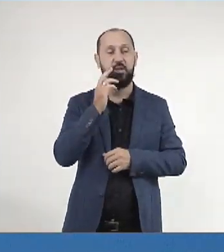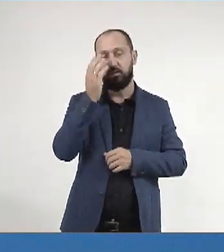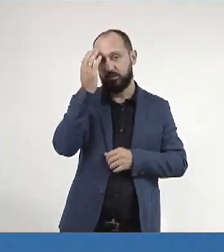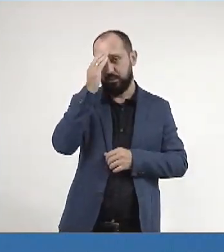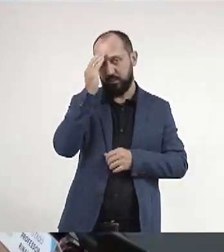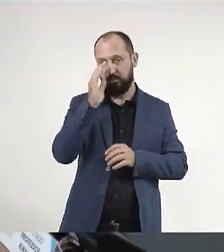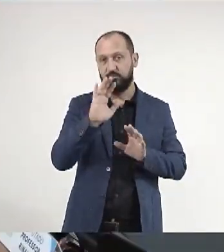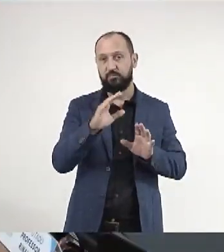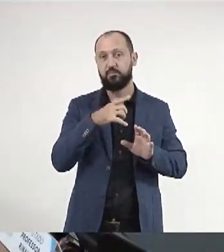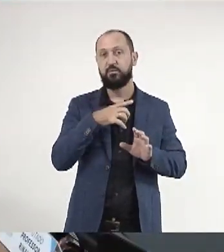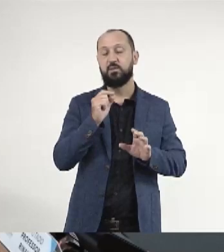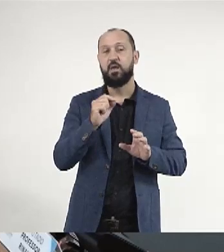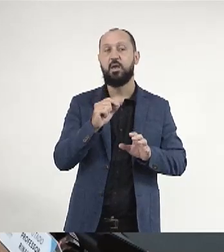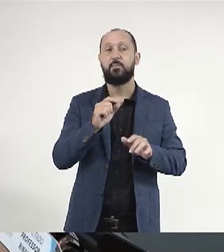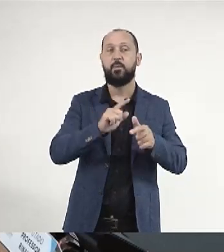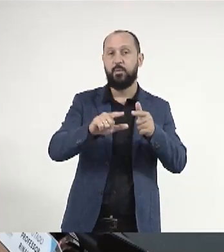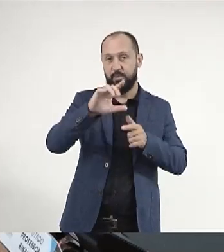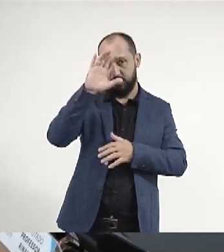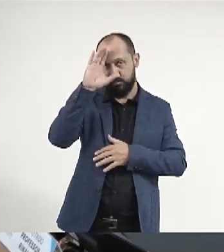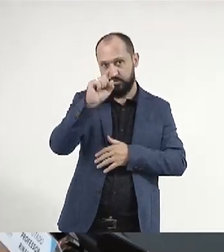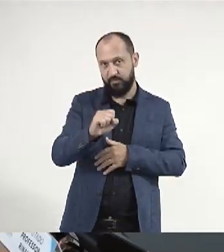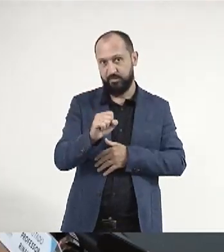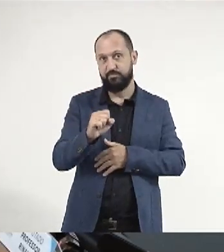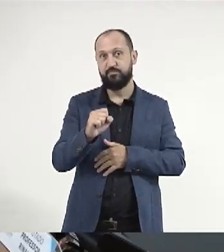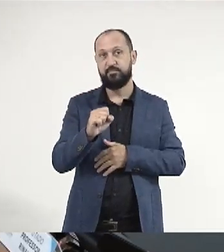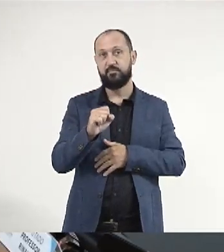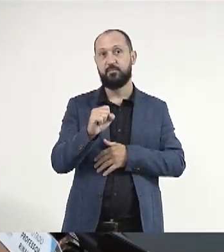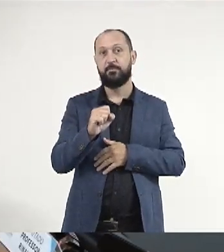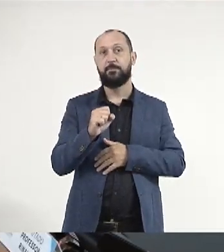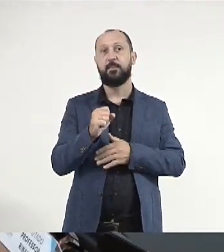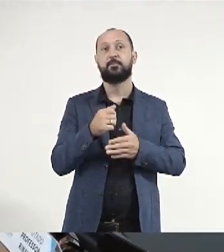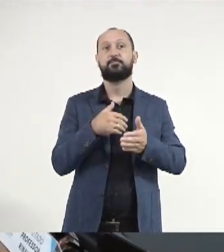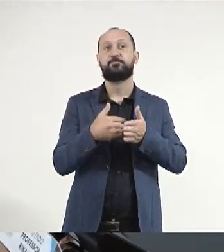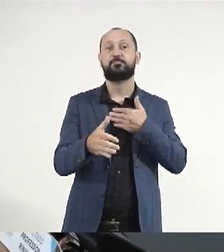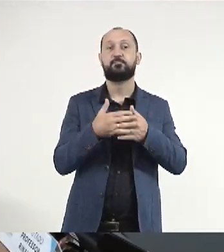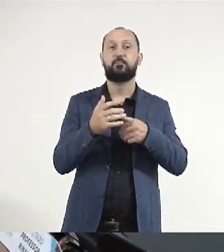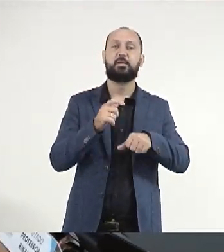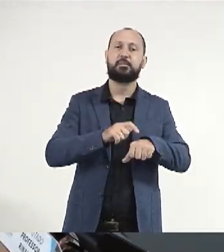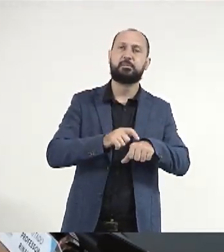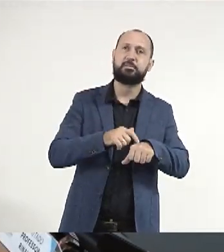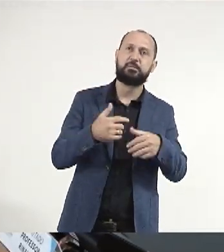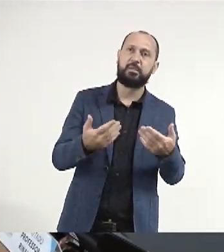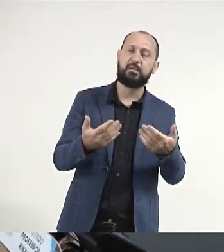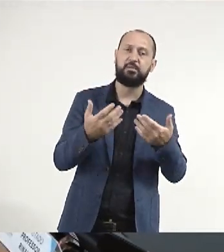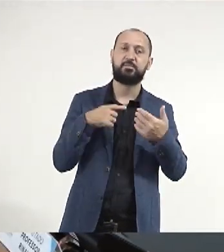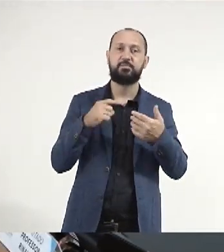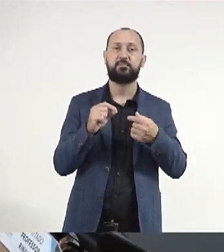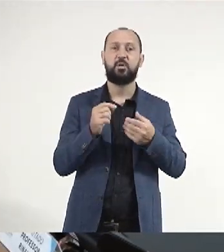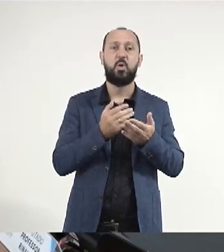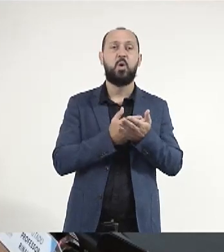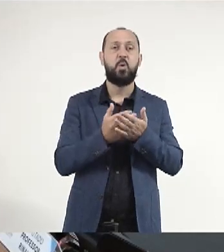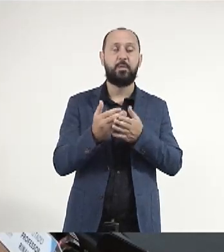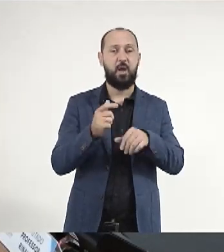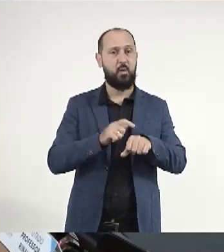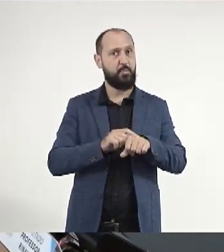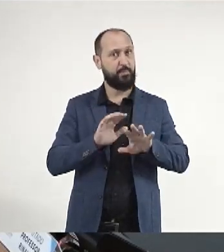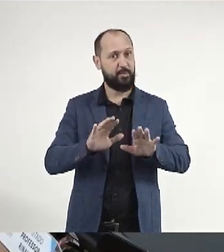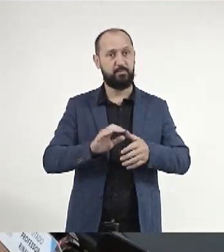isso, que é uma alternativa de solução, mesmo que temporária, tem que começar em algum